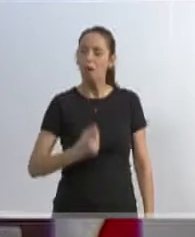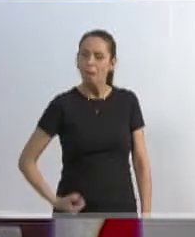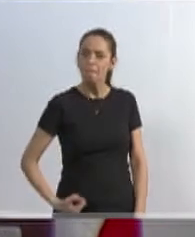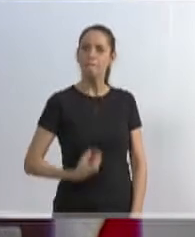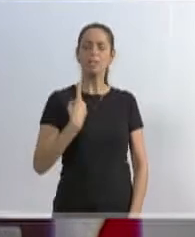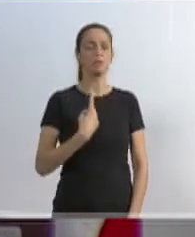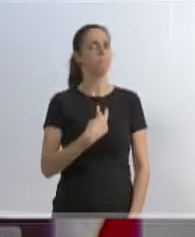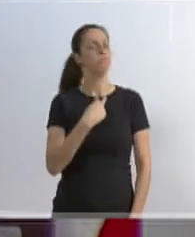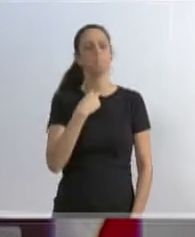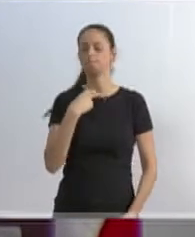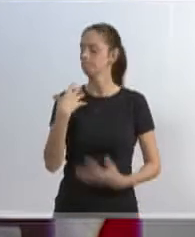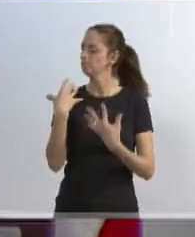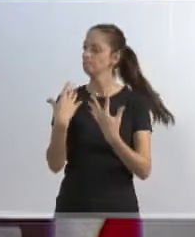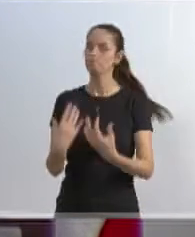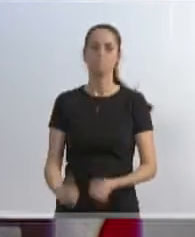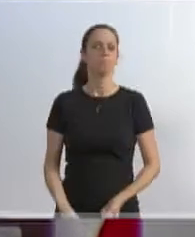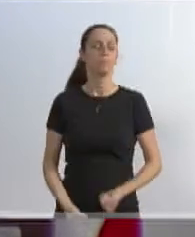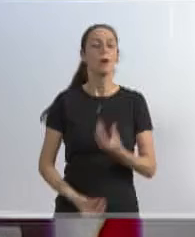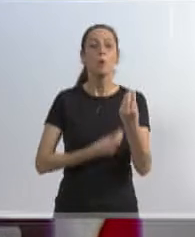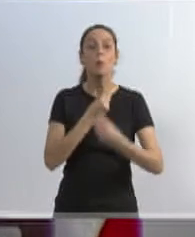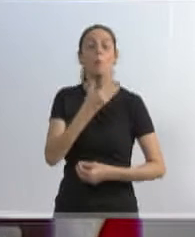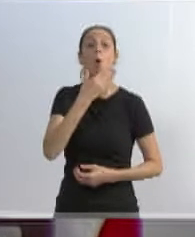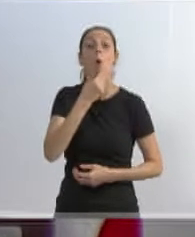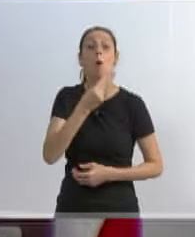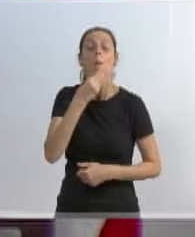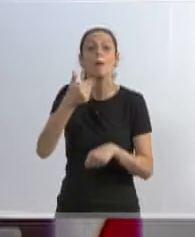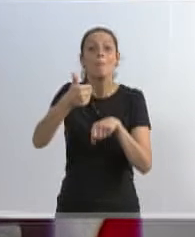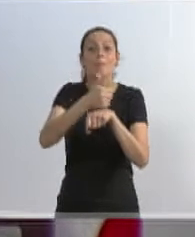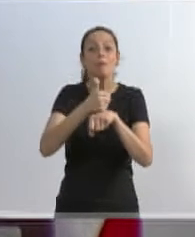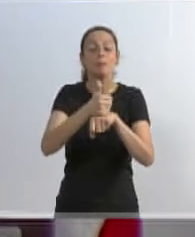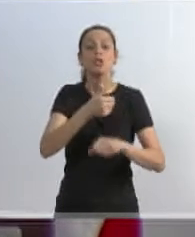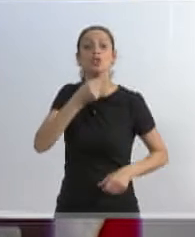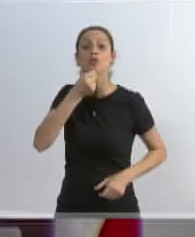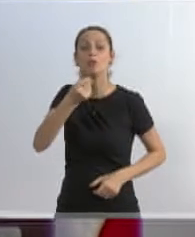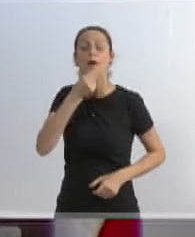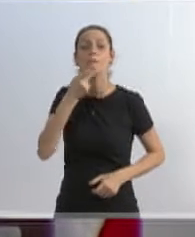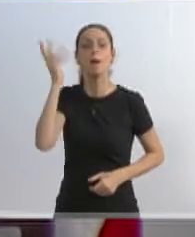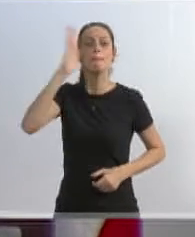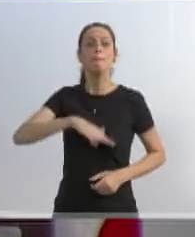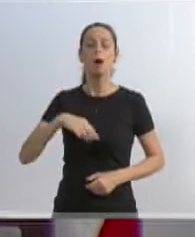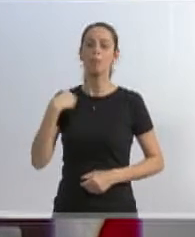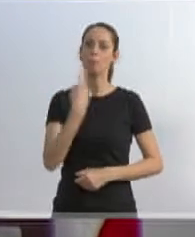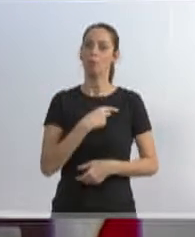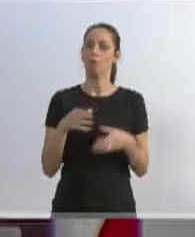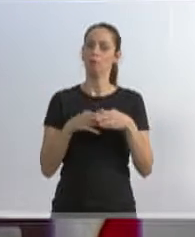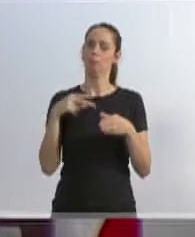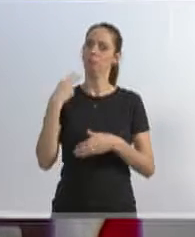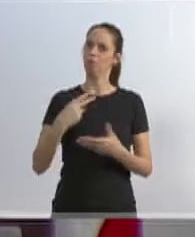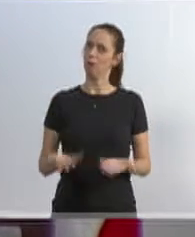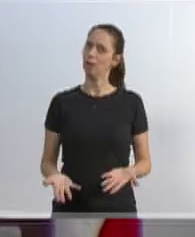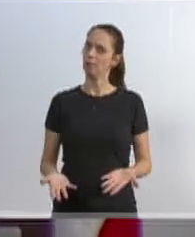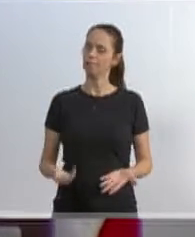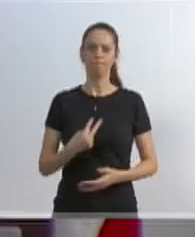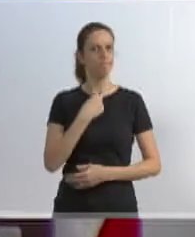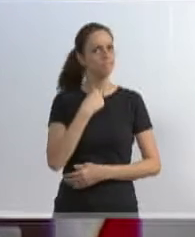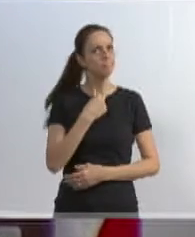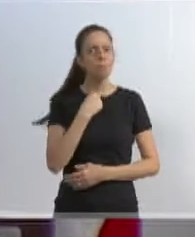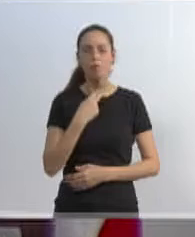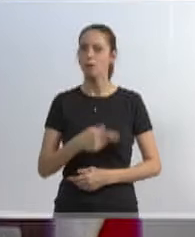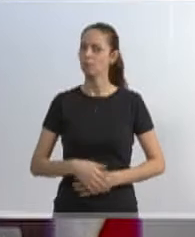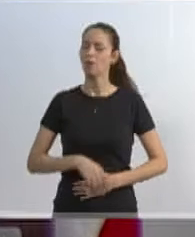não podemos deixar o jornalista falar dessa forma de nós eu peço que ele